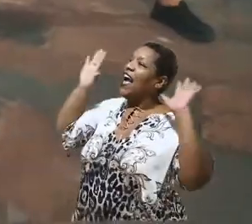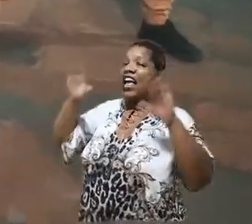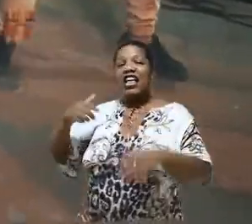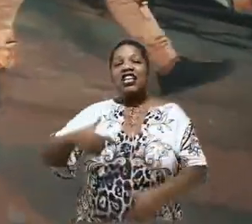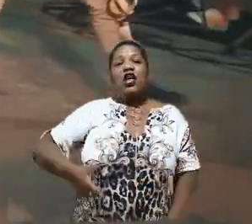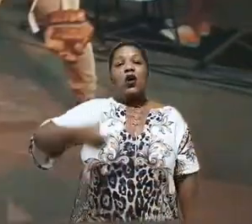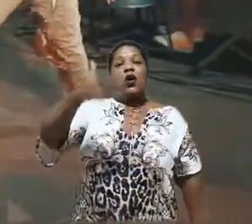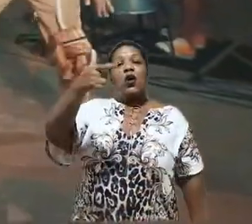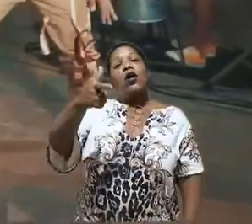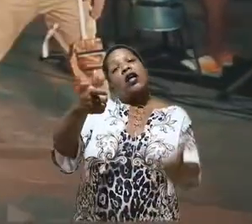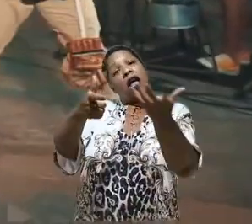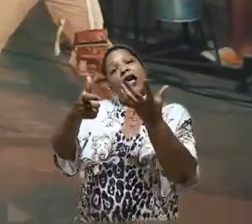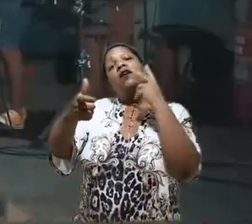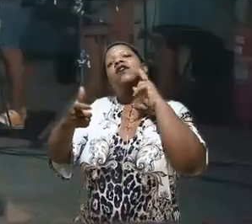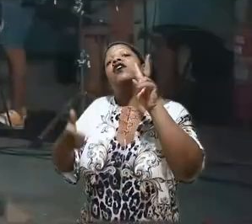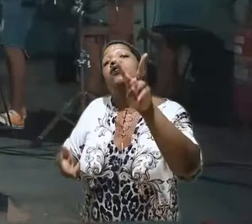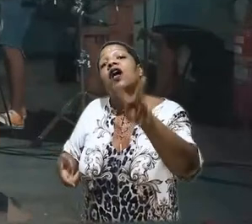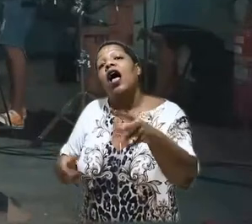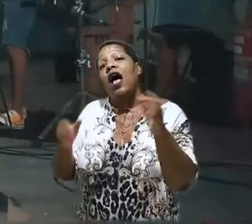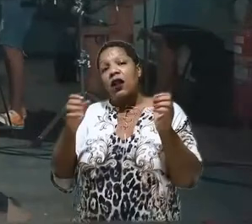entrada que